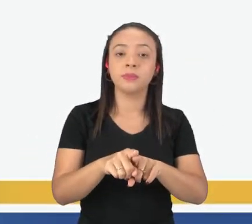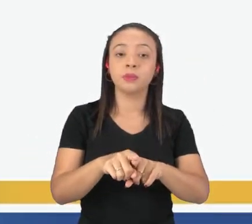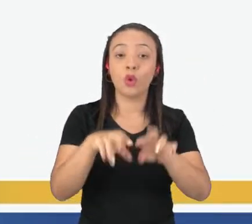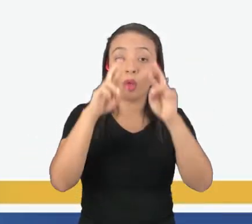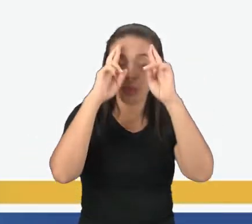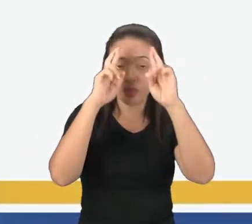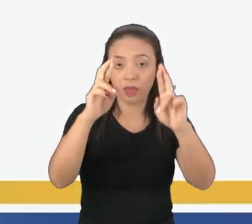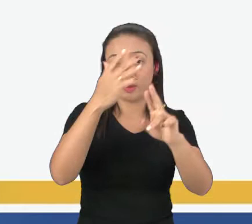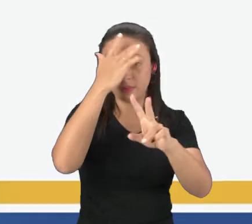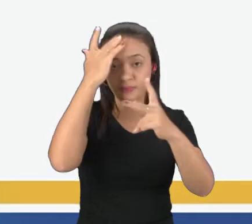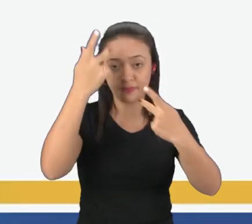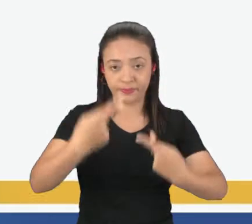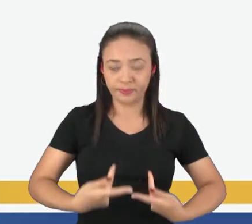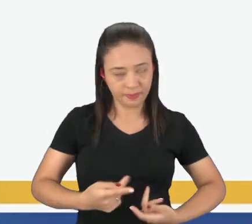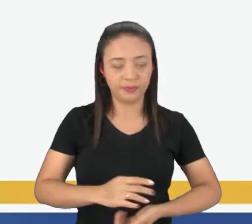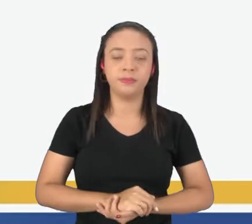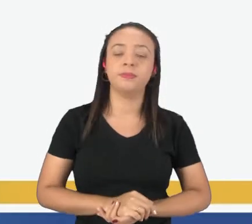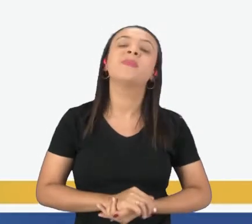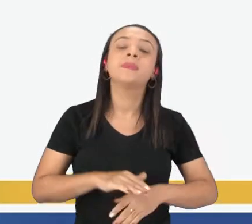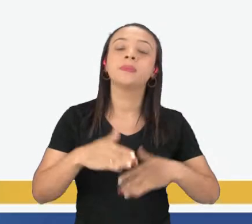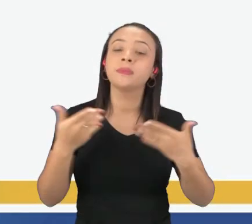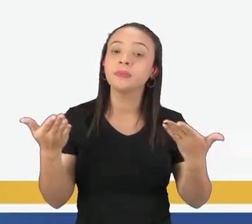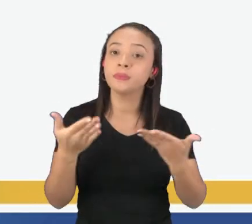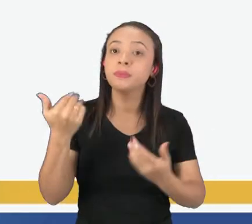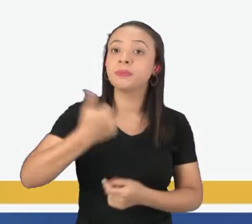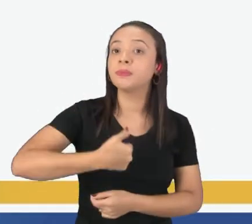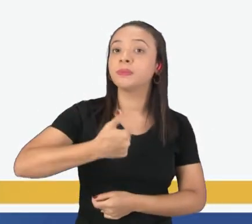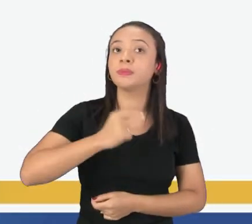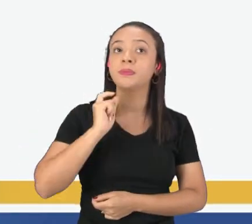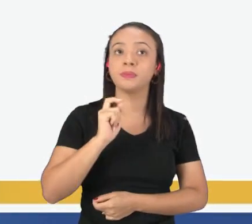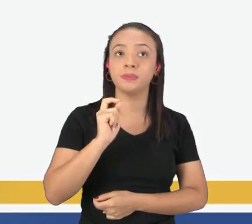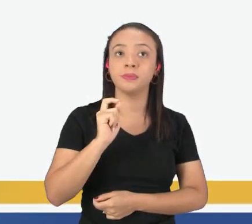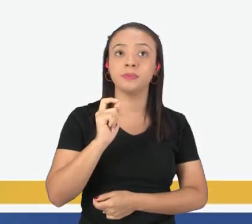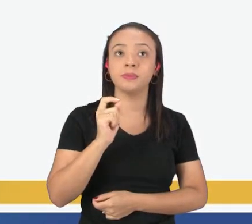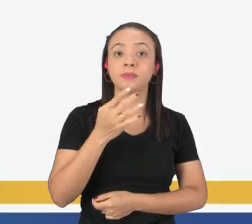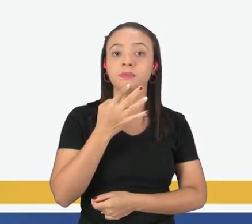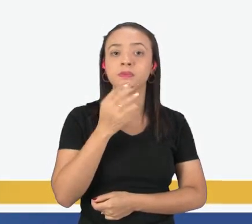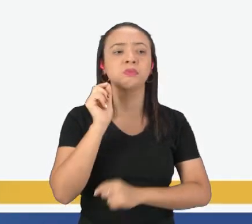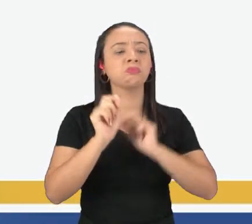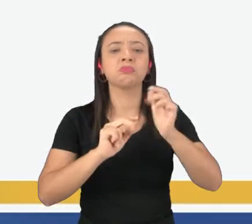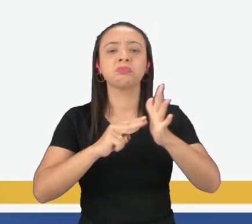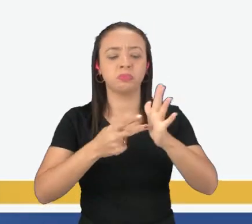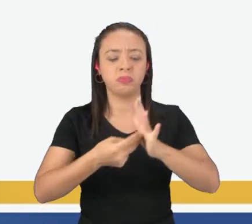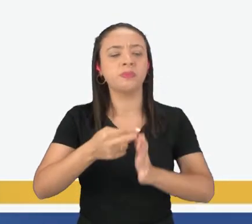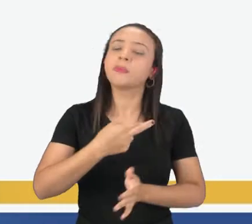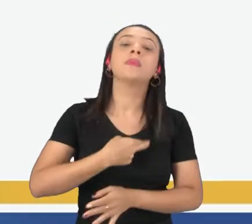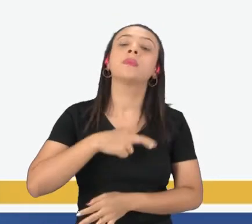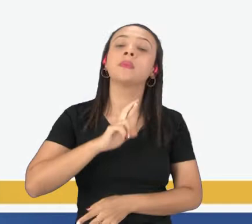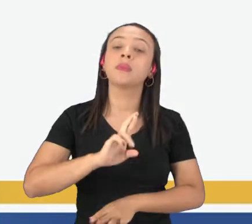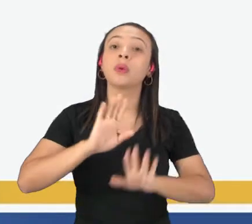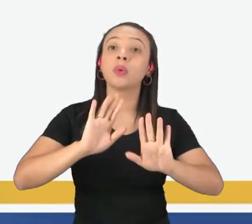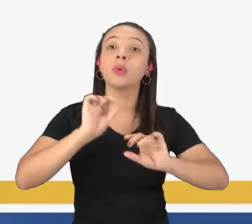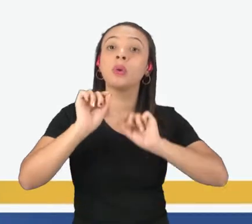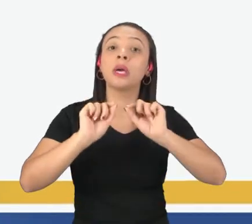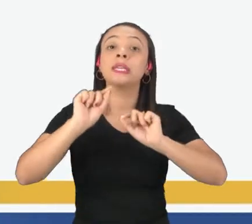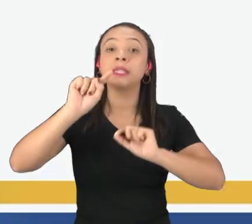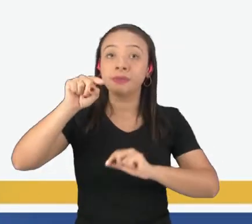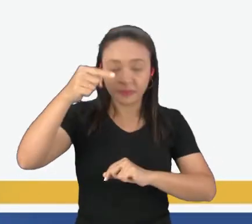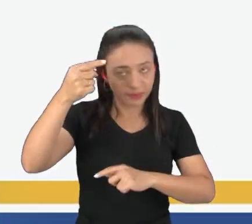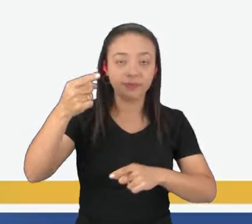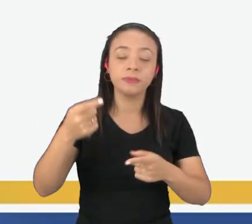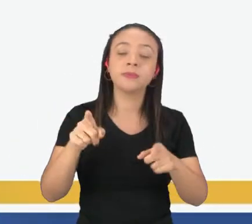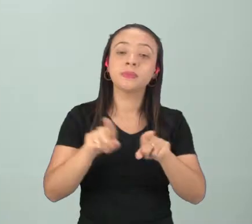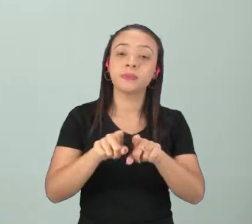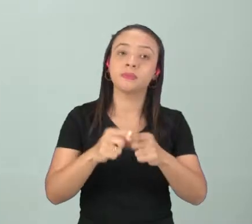humana. Então a gente vai primeiro ver o que é religião, para que depois a gente